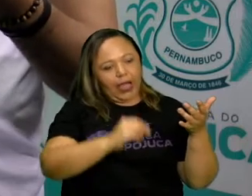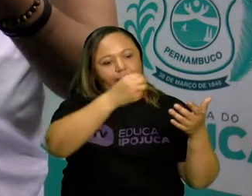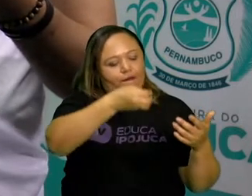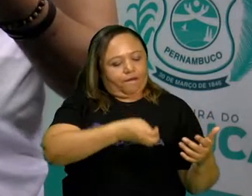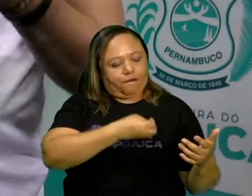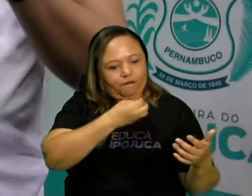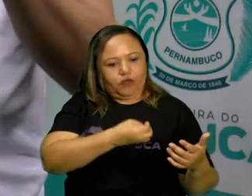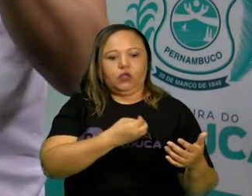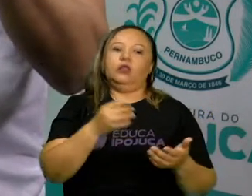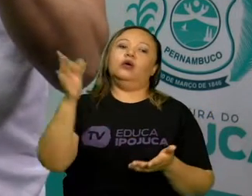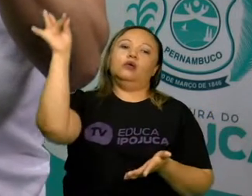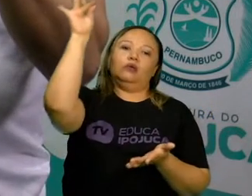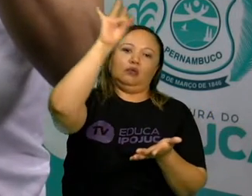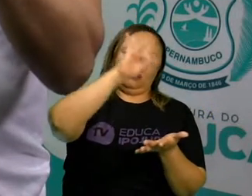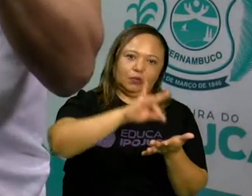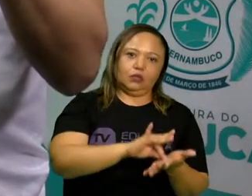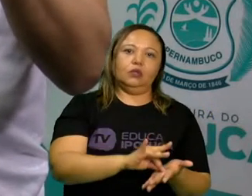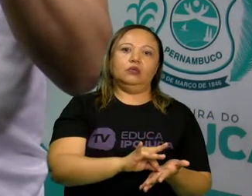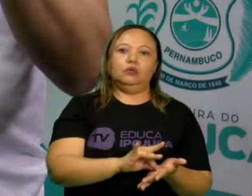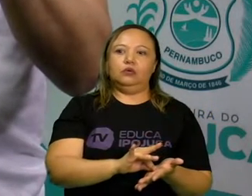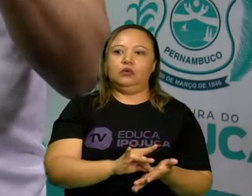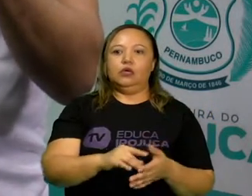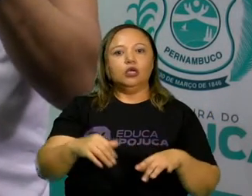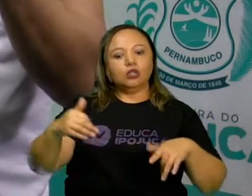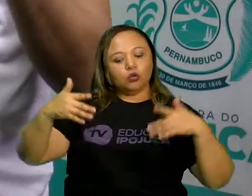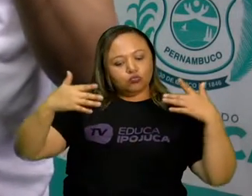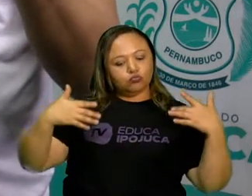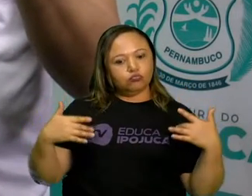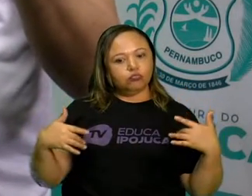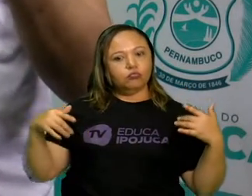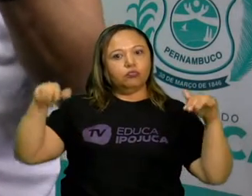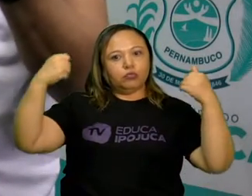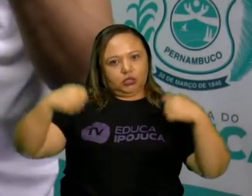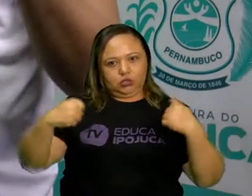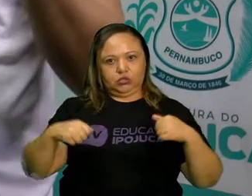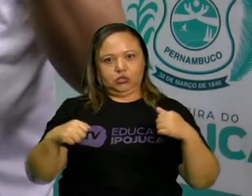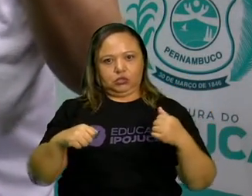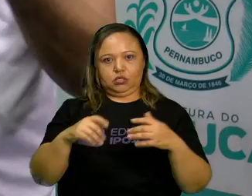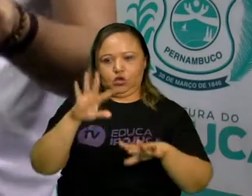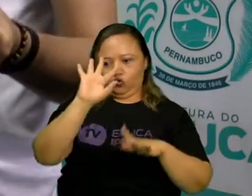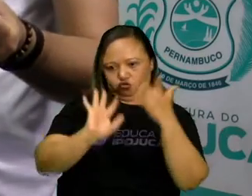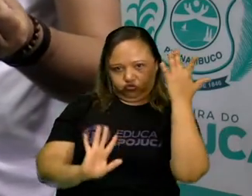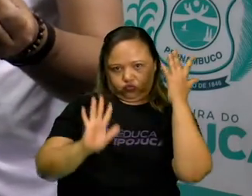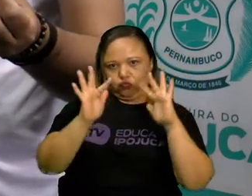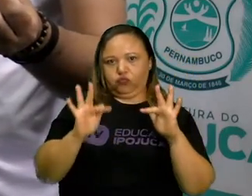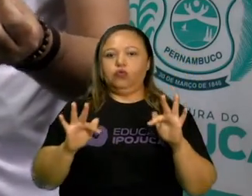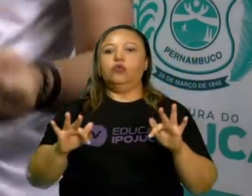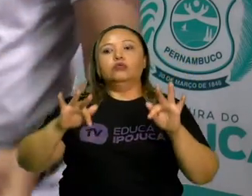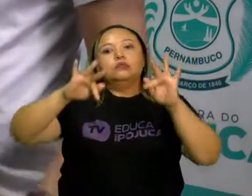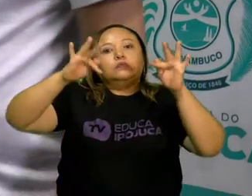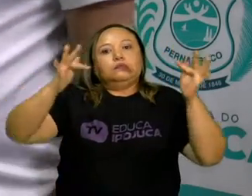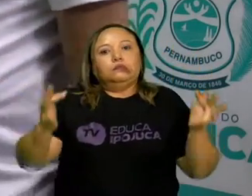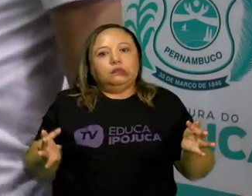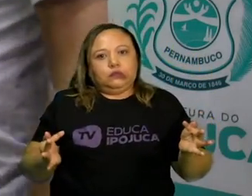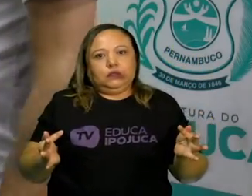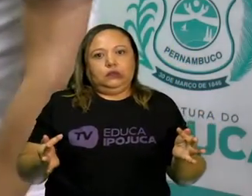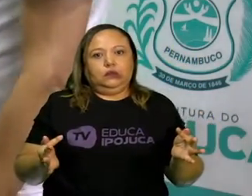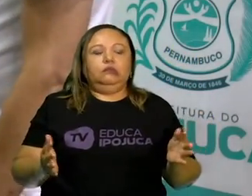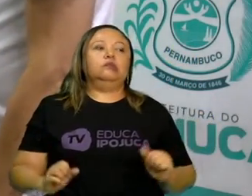Então, esse gesto tem que ser real, natural, verdadeiro, sem exageros,